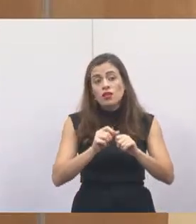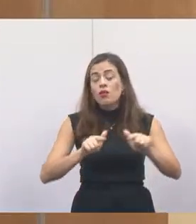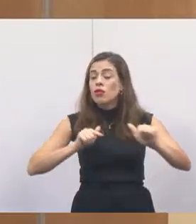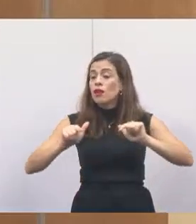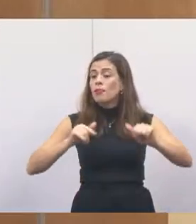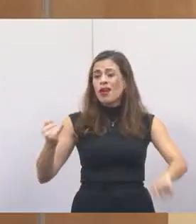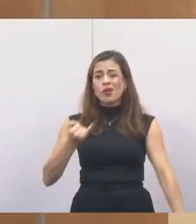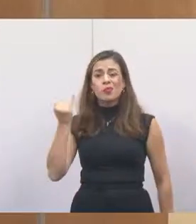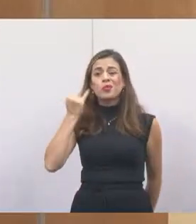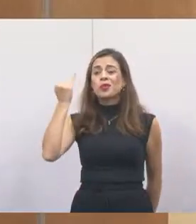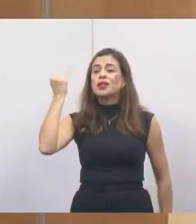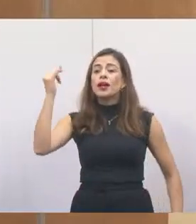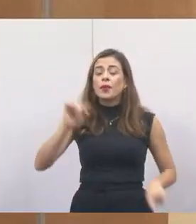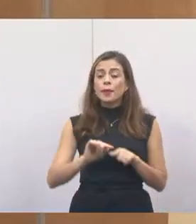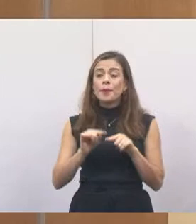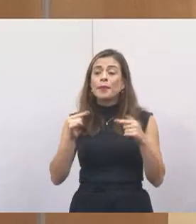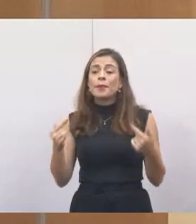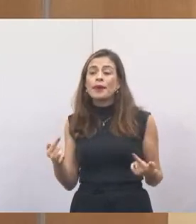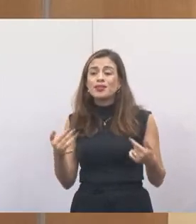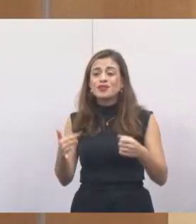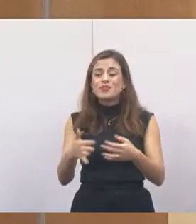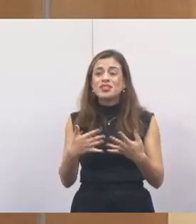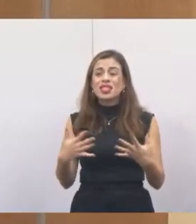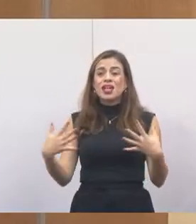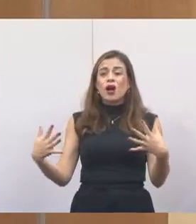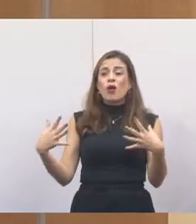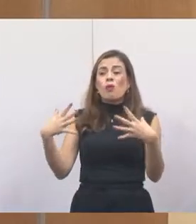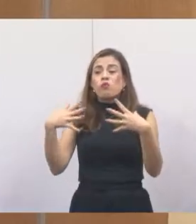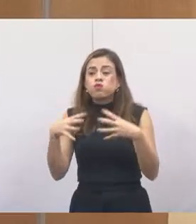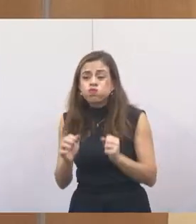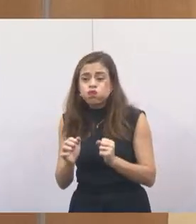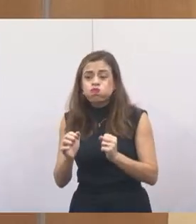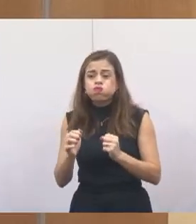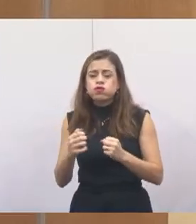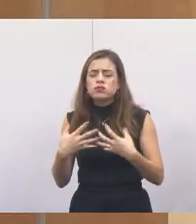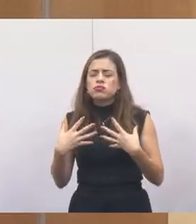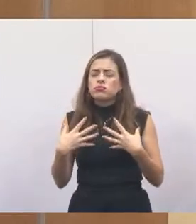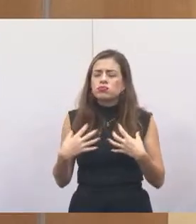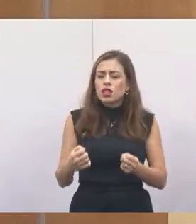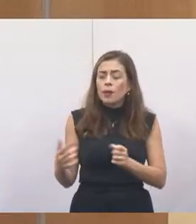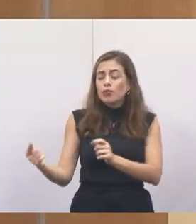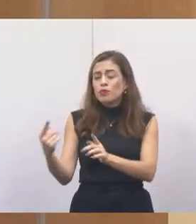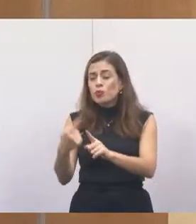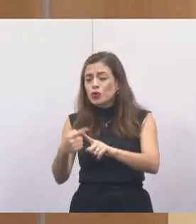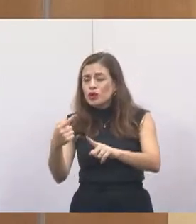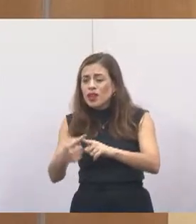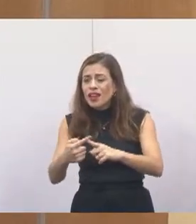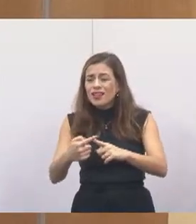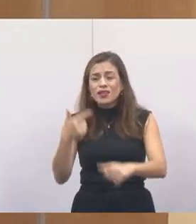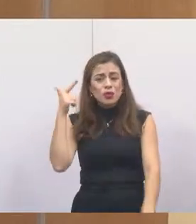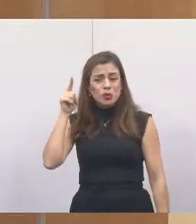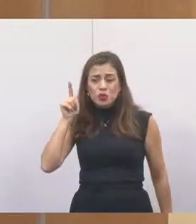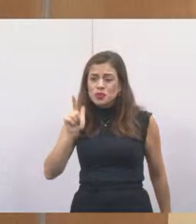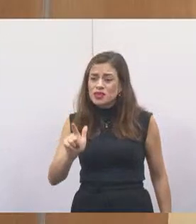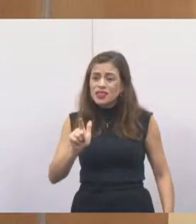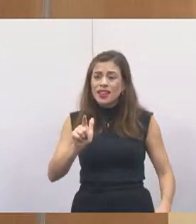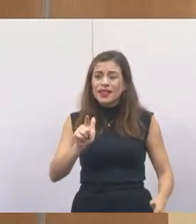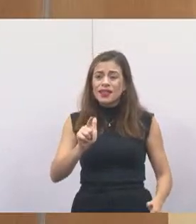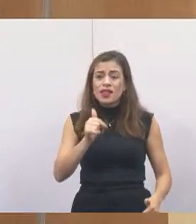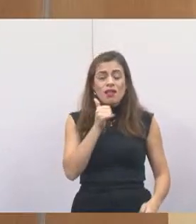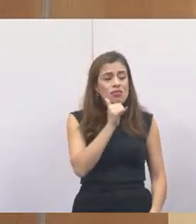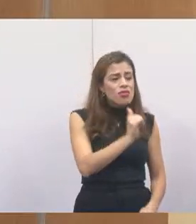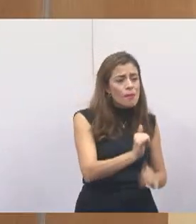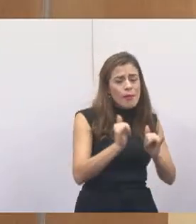trabalho que sempre vivem assoberbado de trabalho, por conta de que não consegue atender